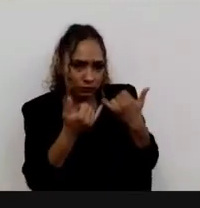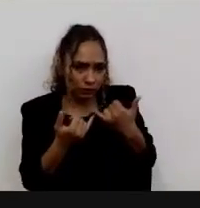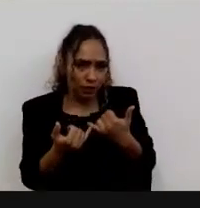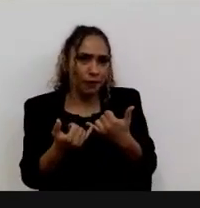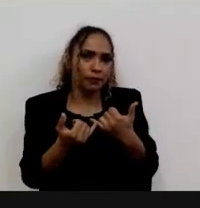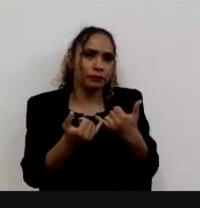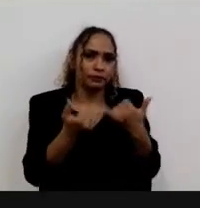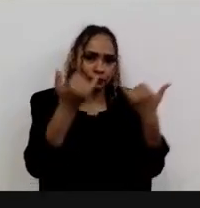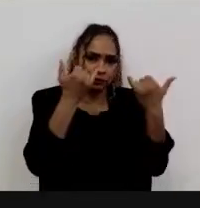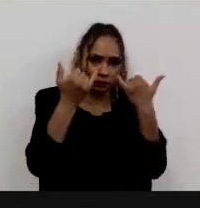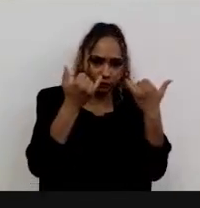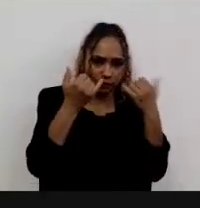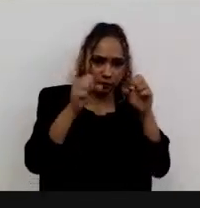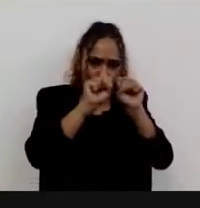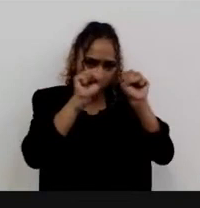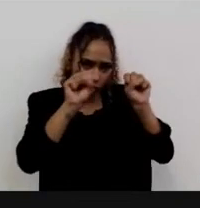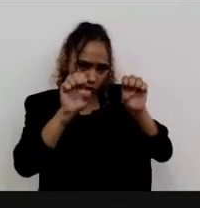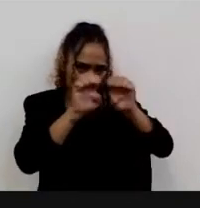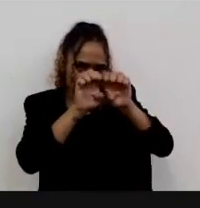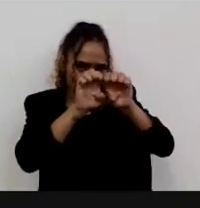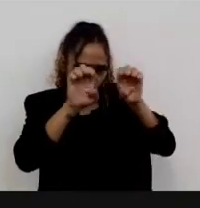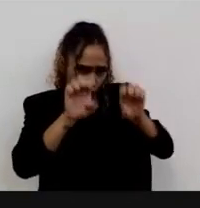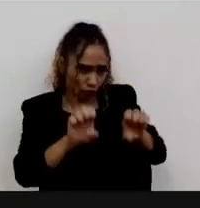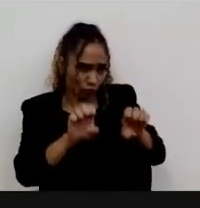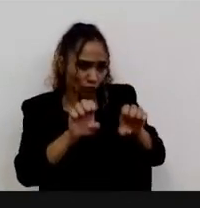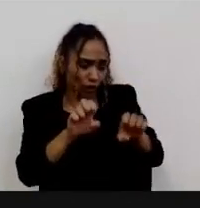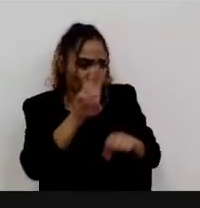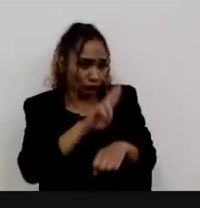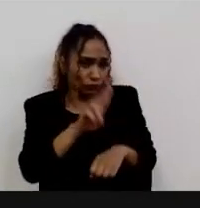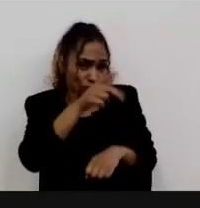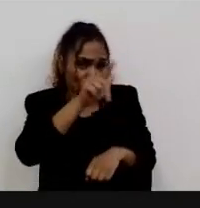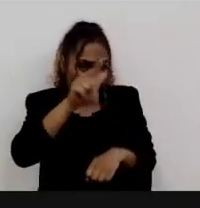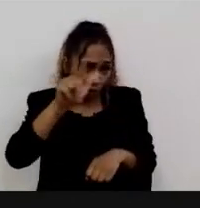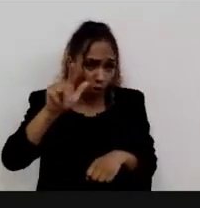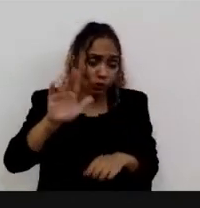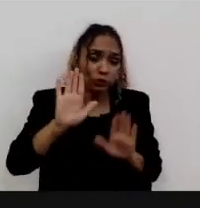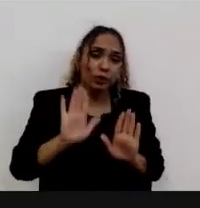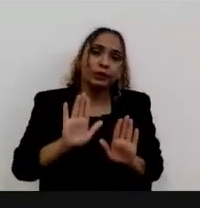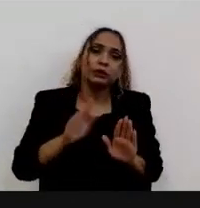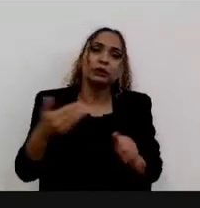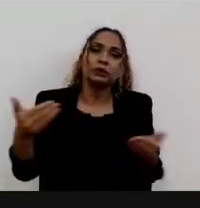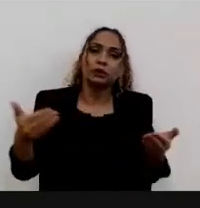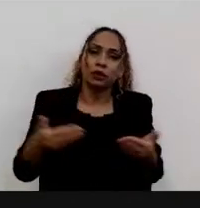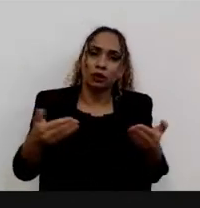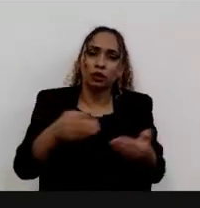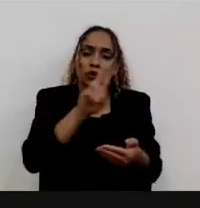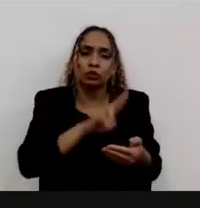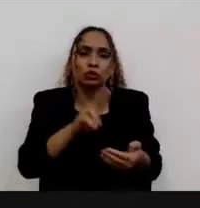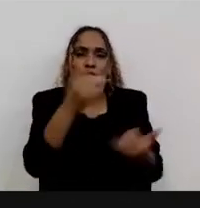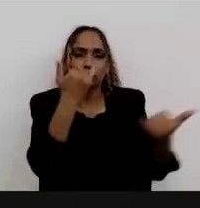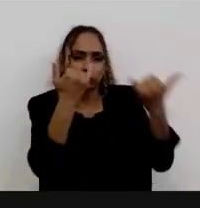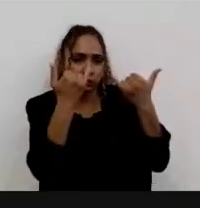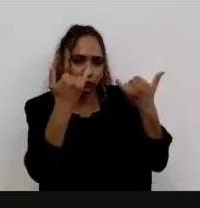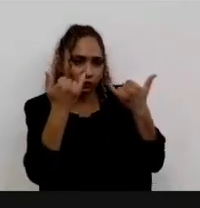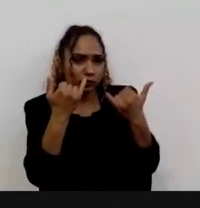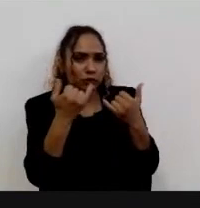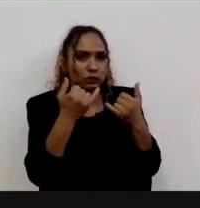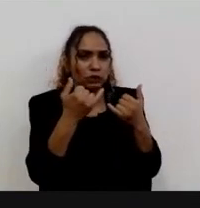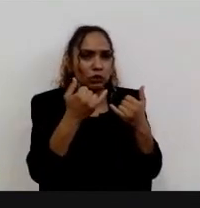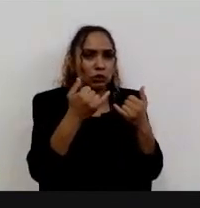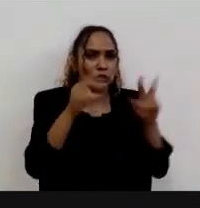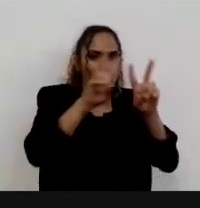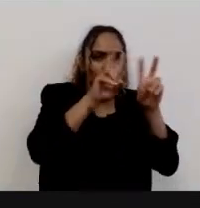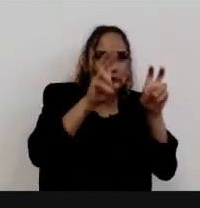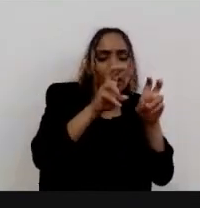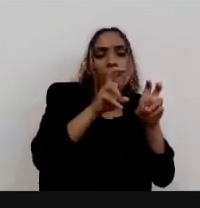dados estruturados. Depois a gente pretende ainda utilizar muitos outros dados, mas até agora foram utilizados esses dados estruturados aqui, como o assunto